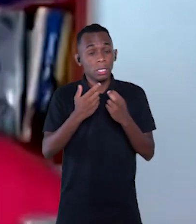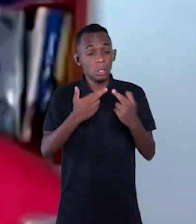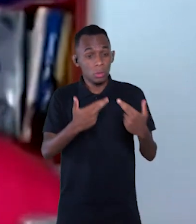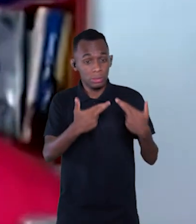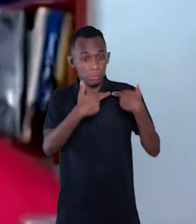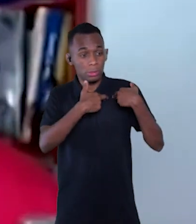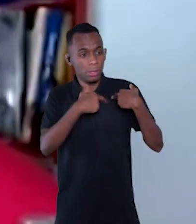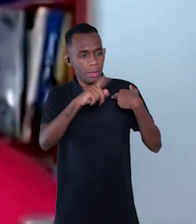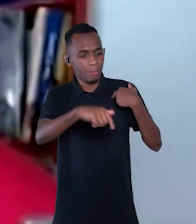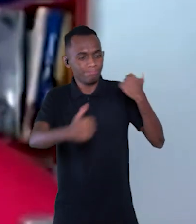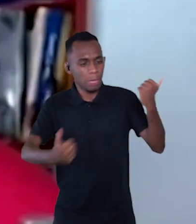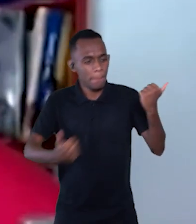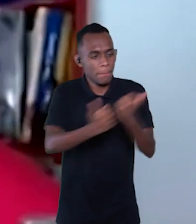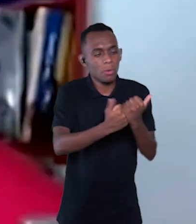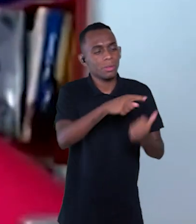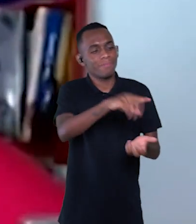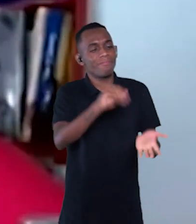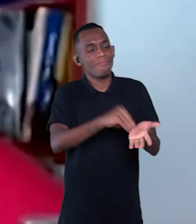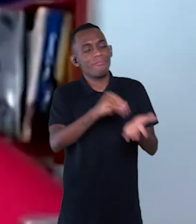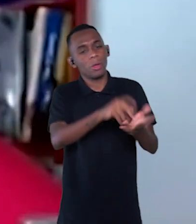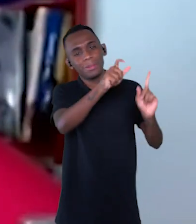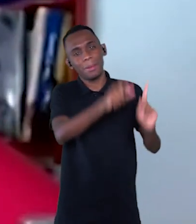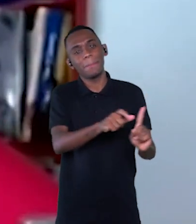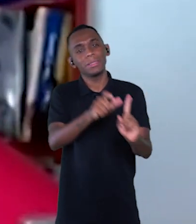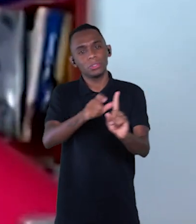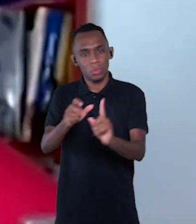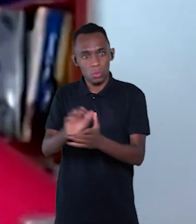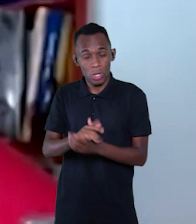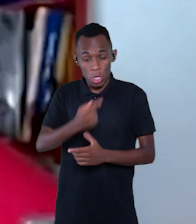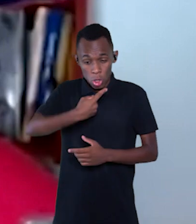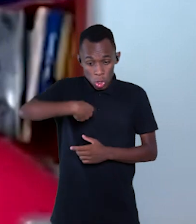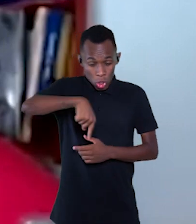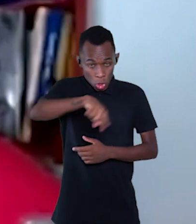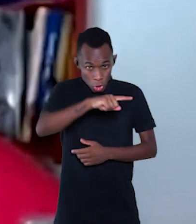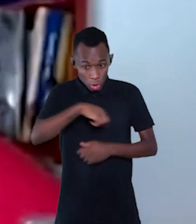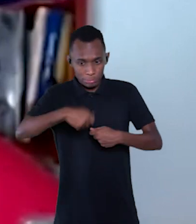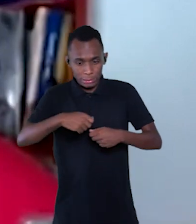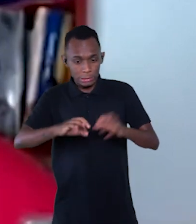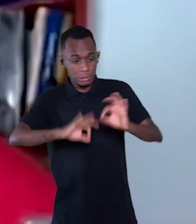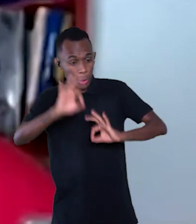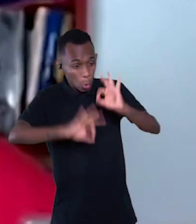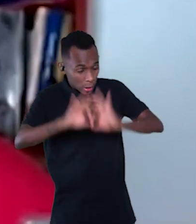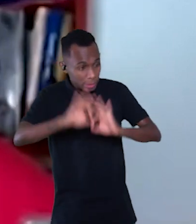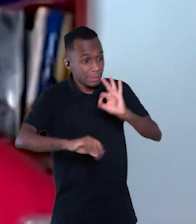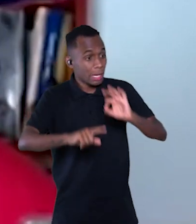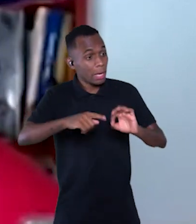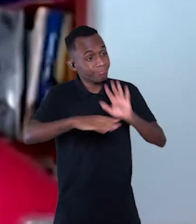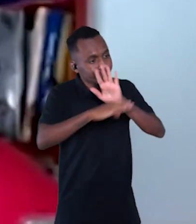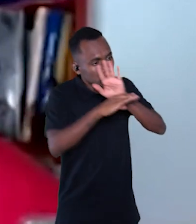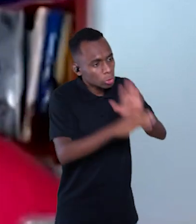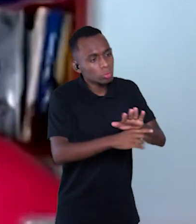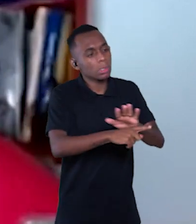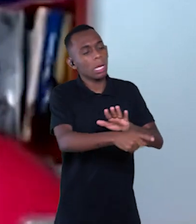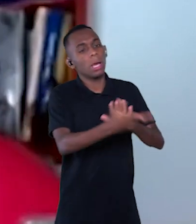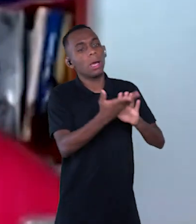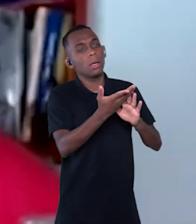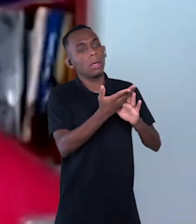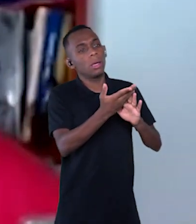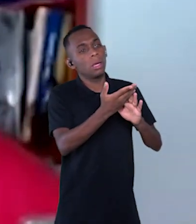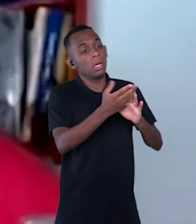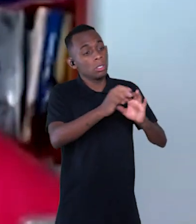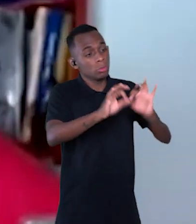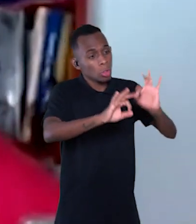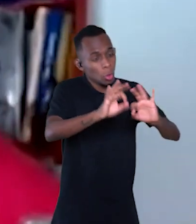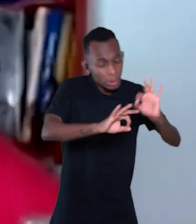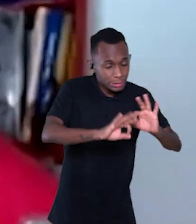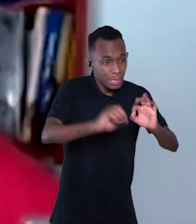rede de apoio que aquela pessoa não tem, ou seja, somos nós para poder tomar providências e ajudar aquela pessoa no encaminhamento de solucionar